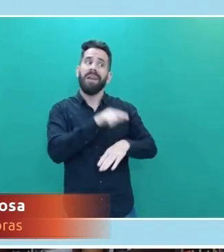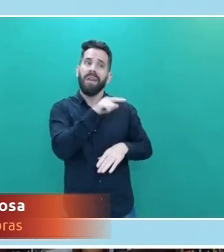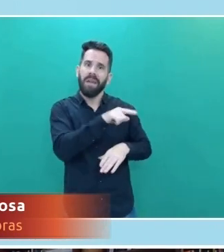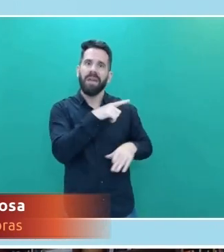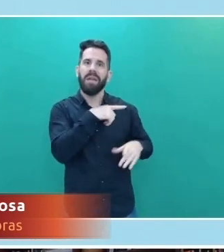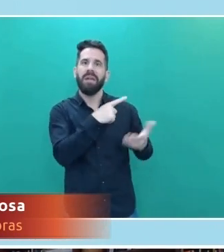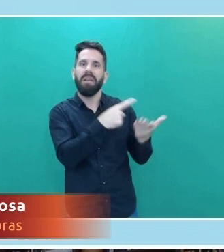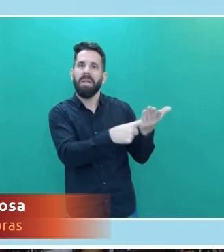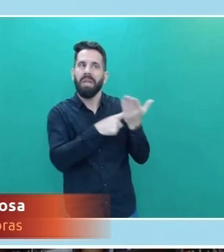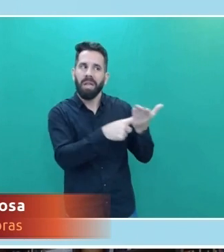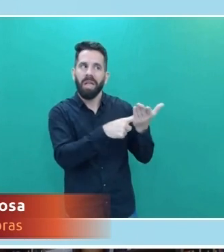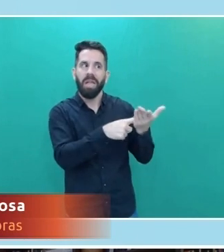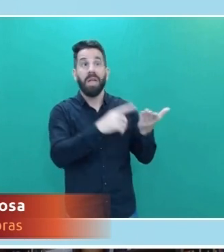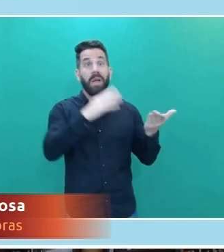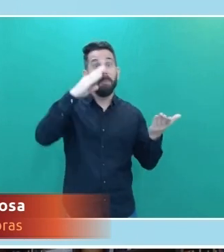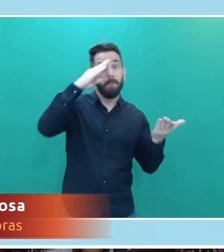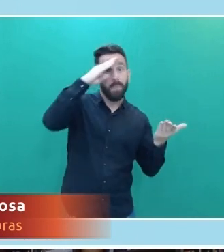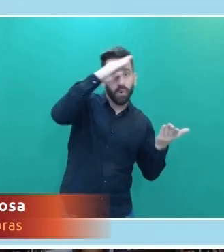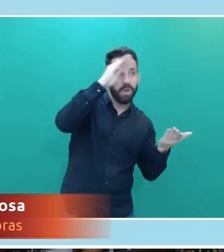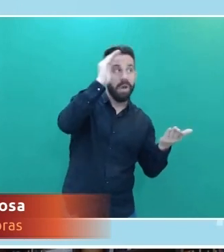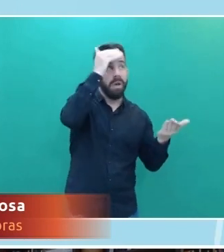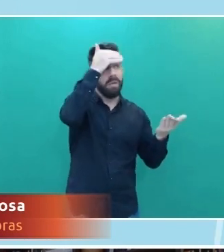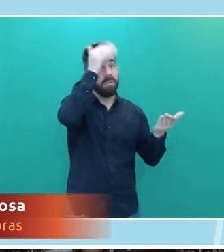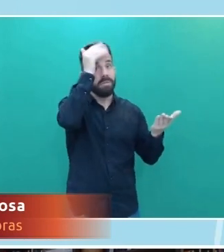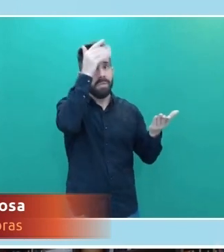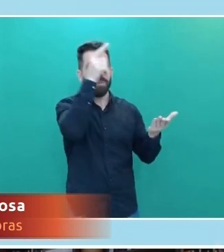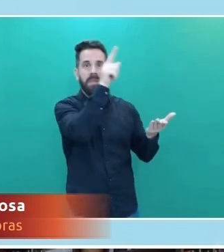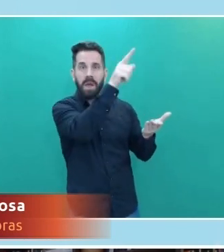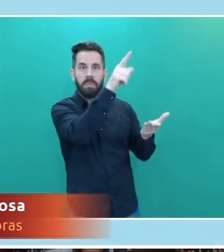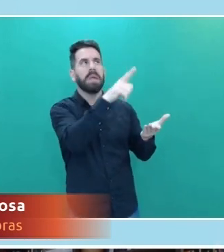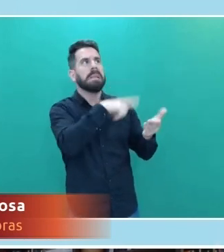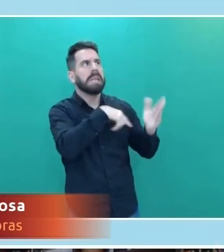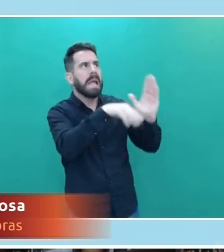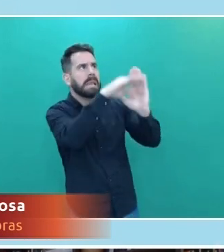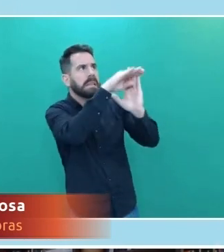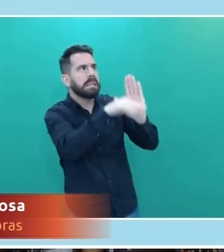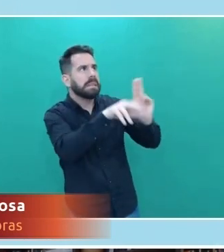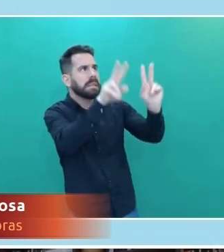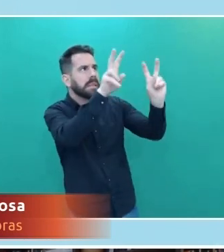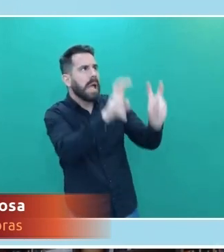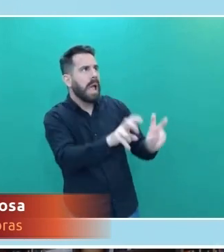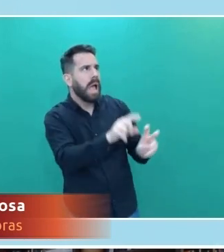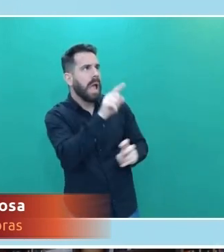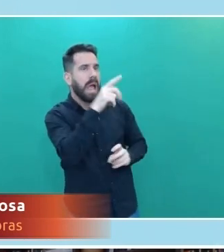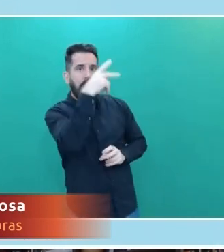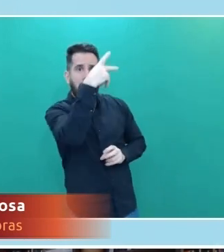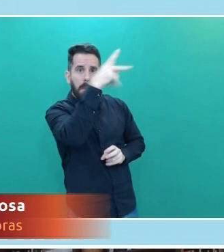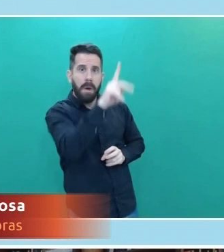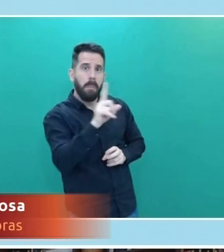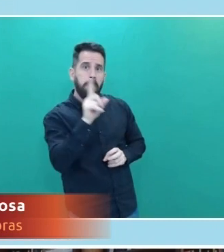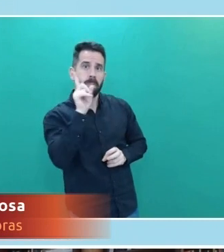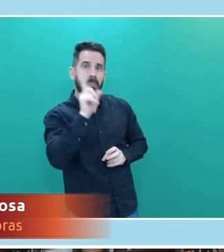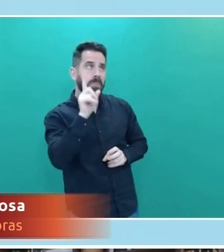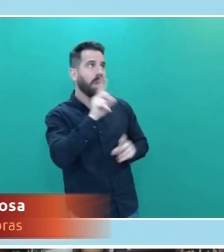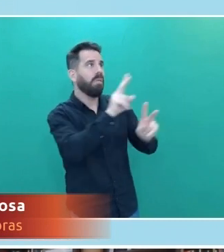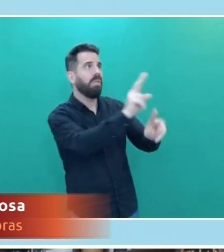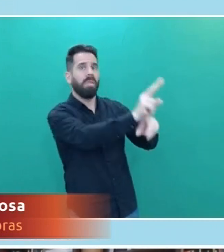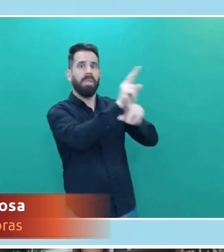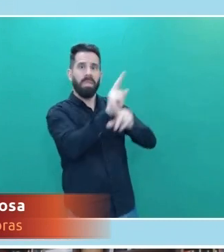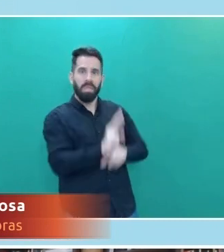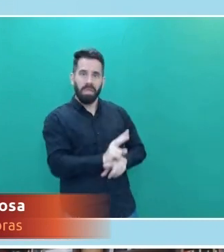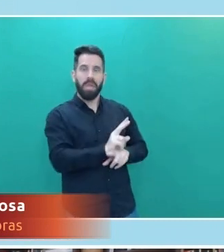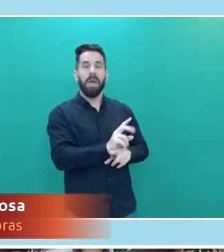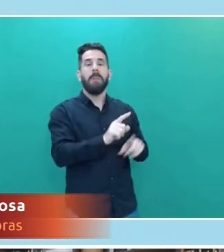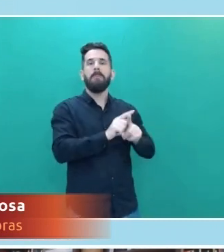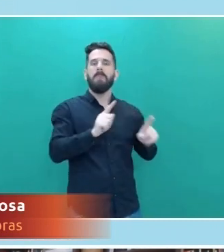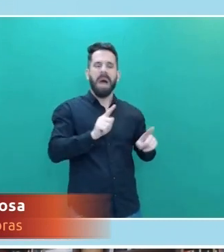Brasil importou pautas norte-americanas que não foram do interesse brasileiro. Eu destaco aqui